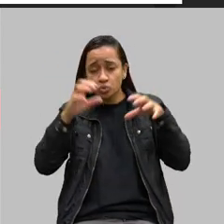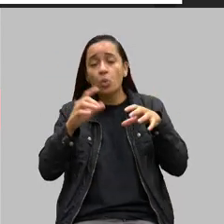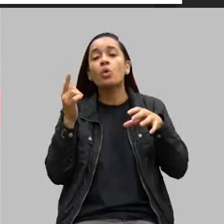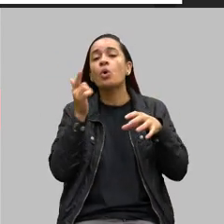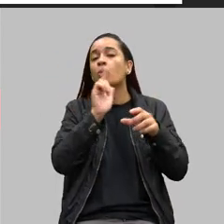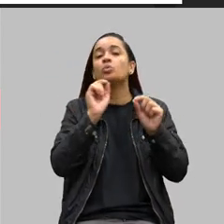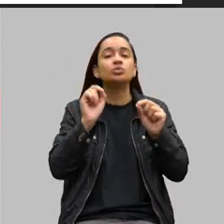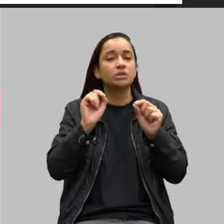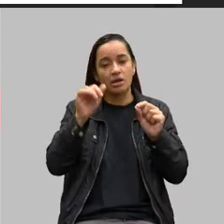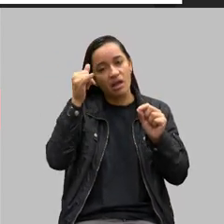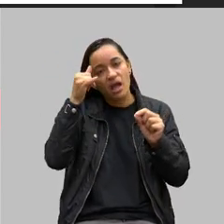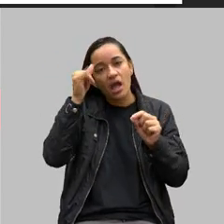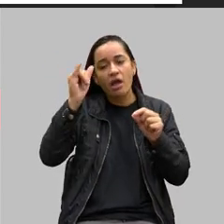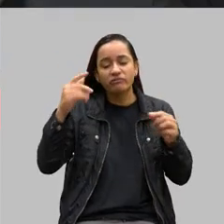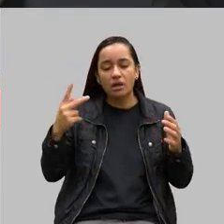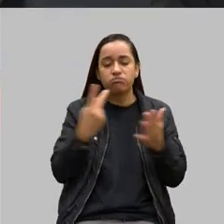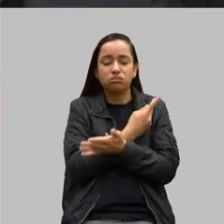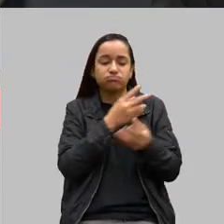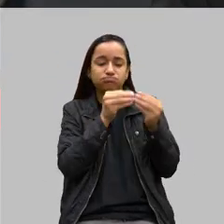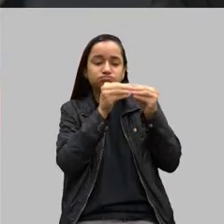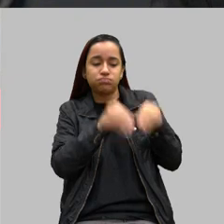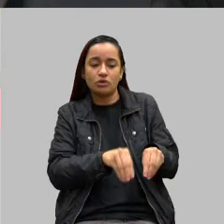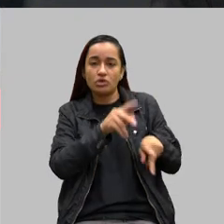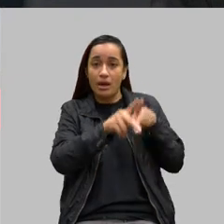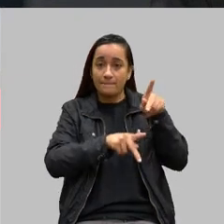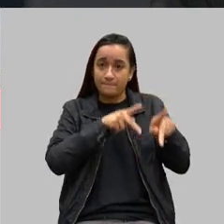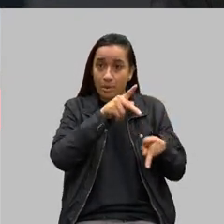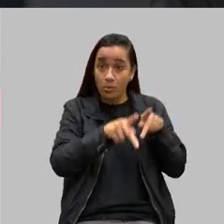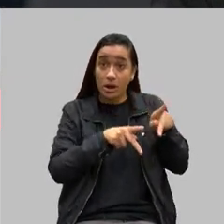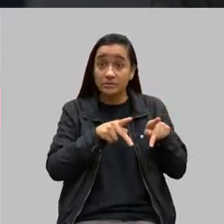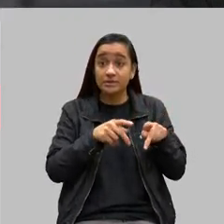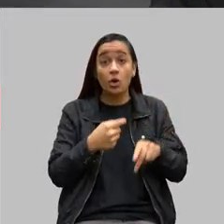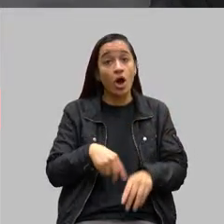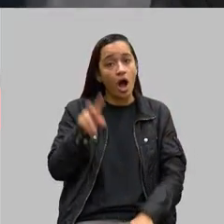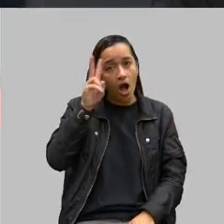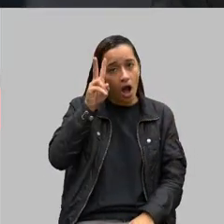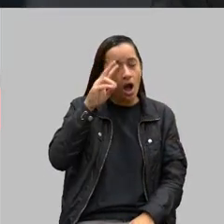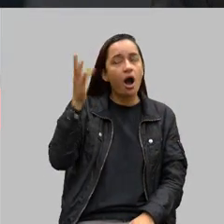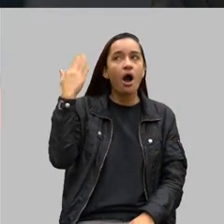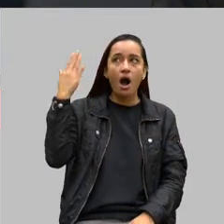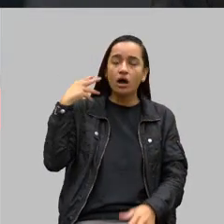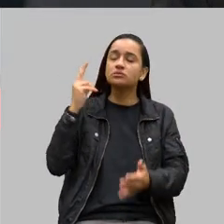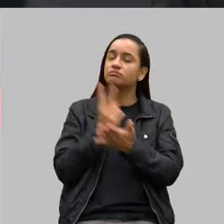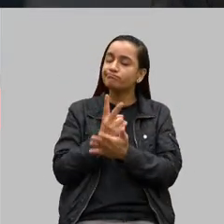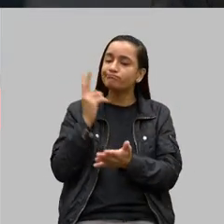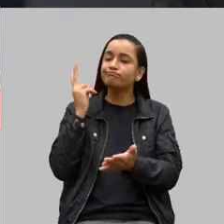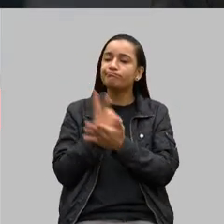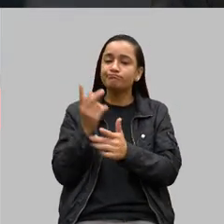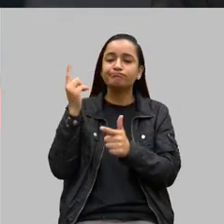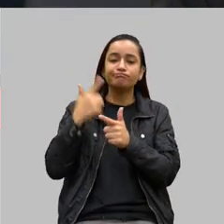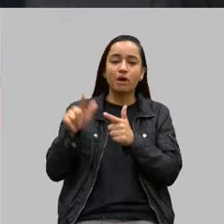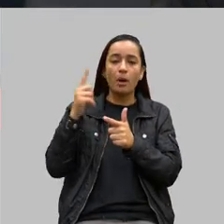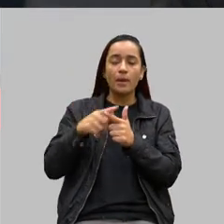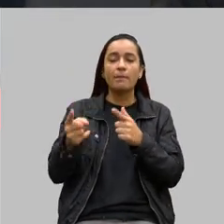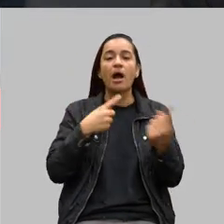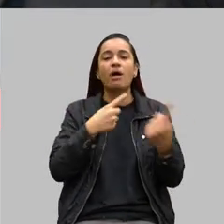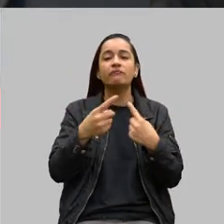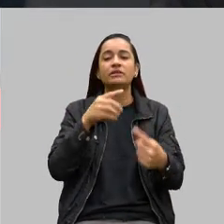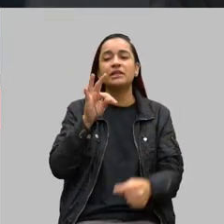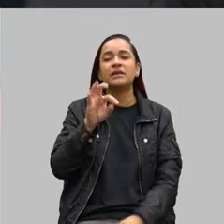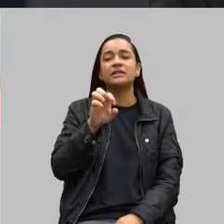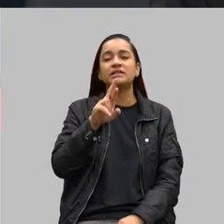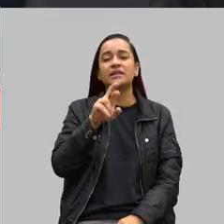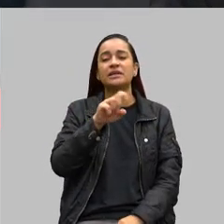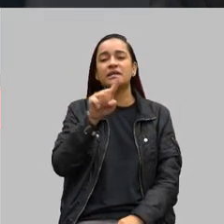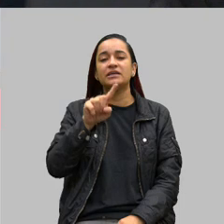impacto para aquelas populações que a gente vi aquelas imagens né que eram recorrentes aqui na região metropolitana região ali da Teresa Cristina região ali